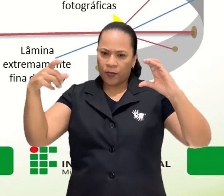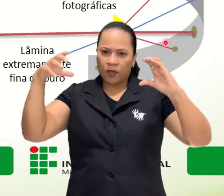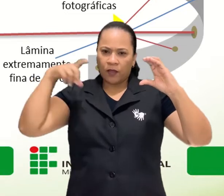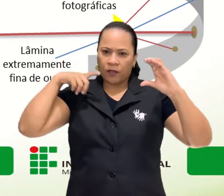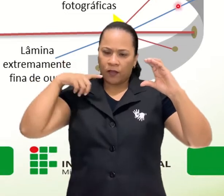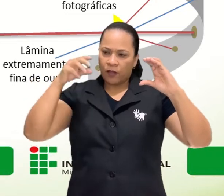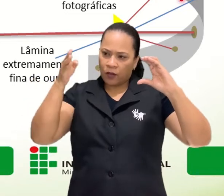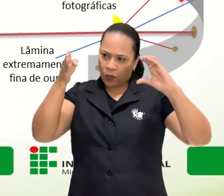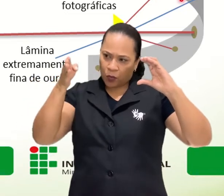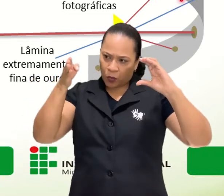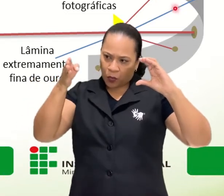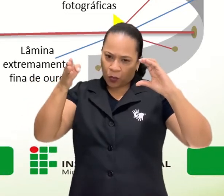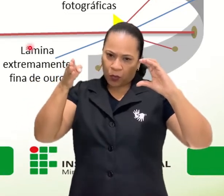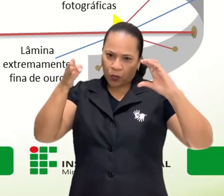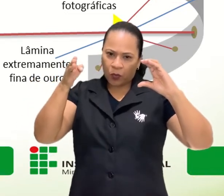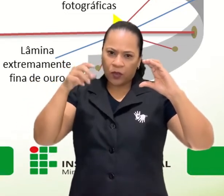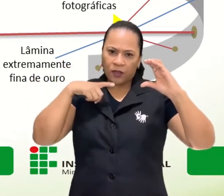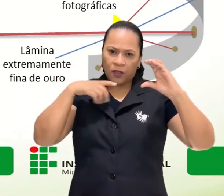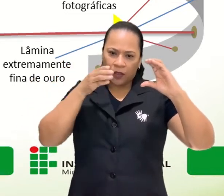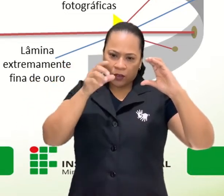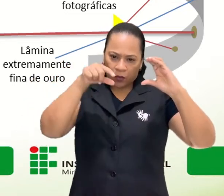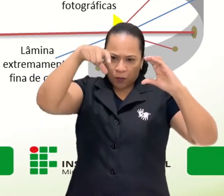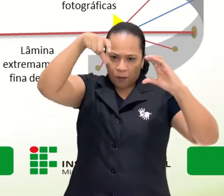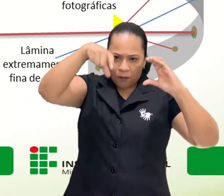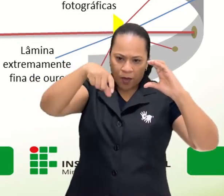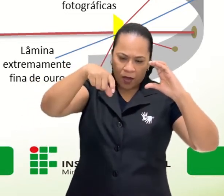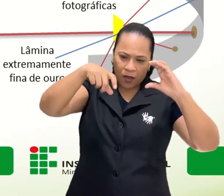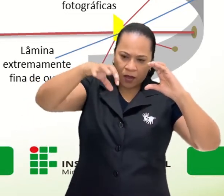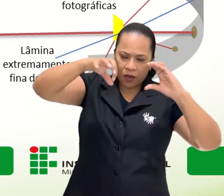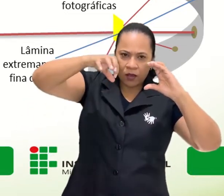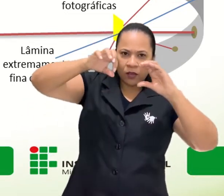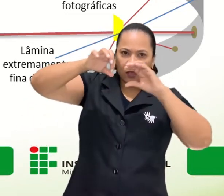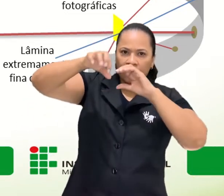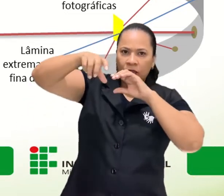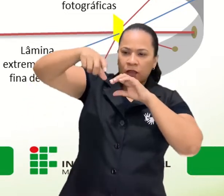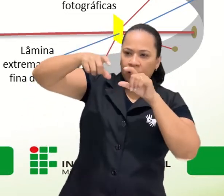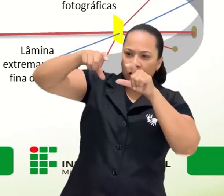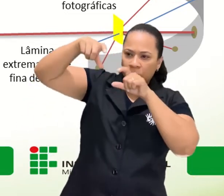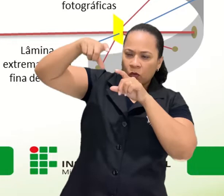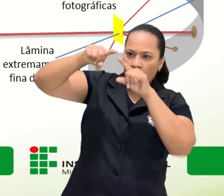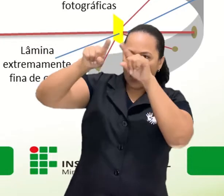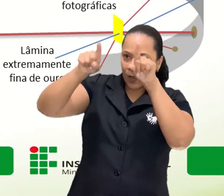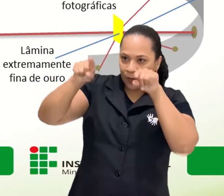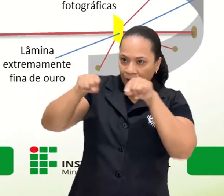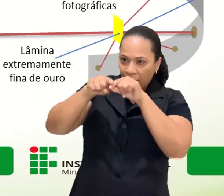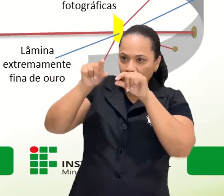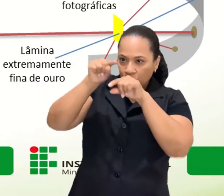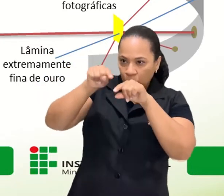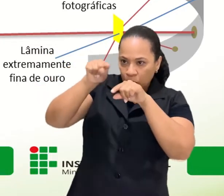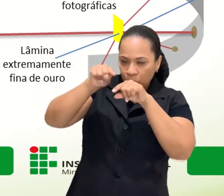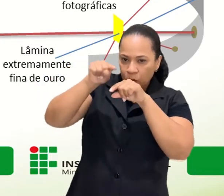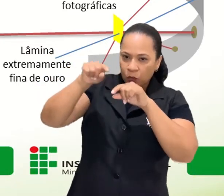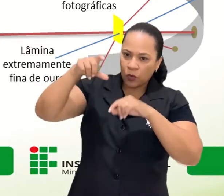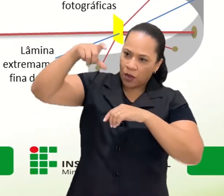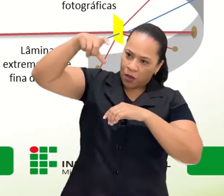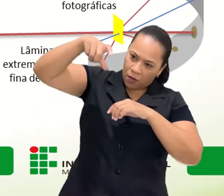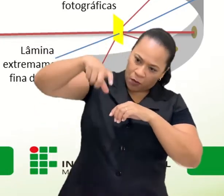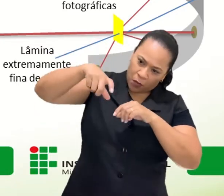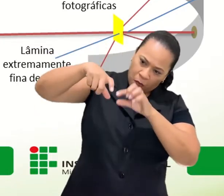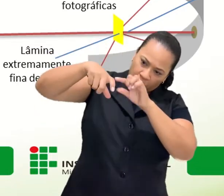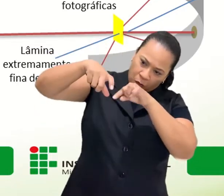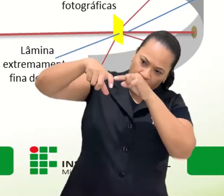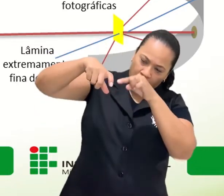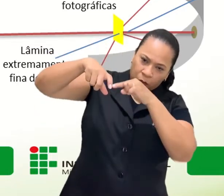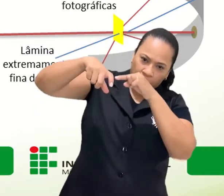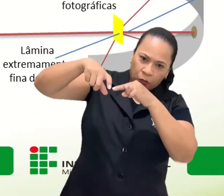o polônio e esse anteparo, ele colocou um bloco de chumbo com orifício para que a